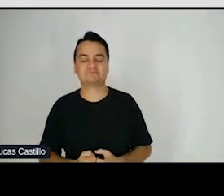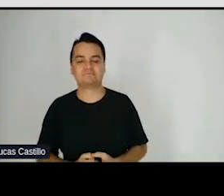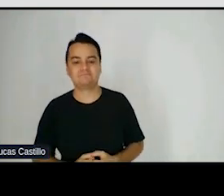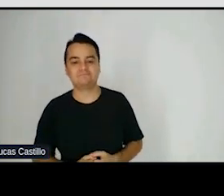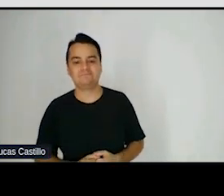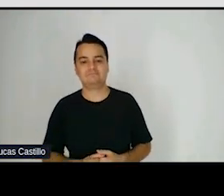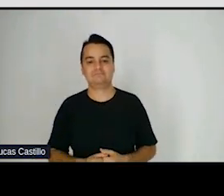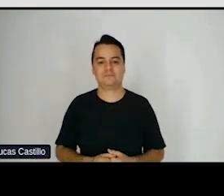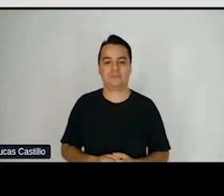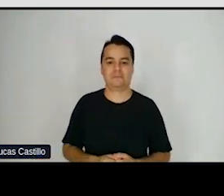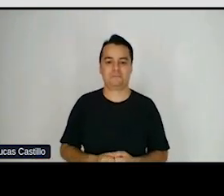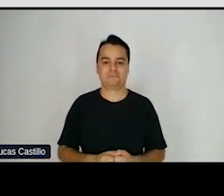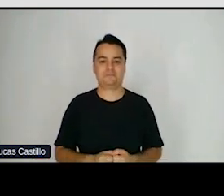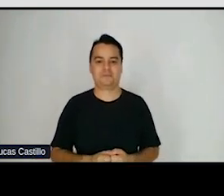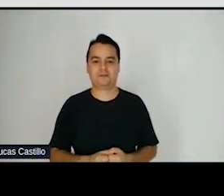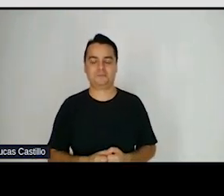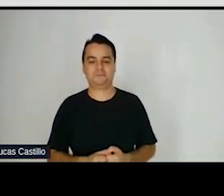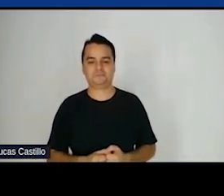Acho que deu uma travada aqui, peraí.